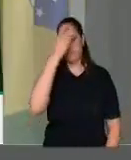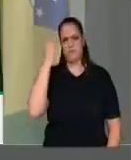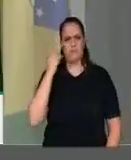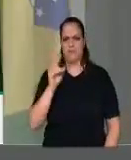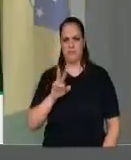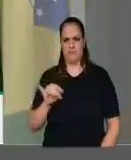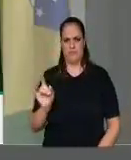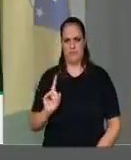Muito obrigado senhor presidente Y